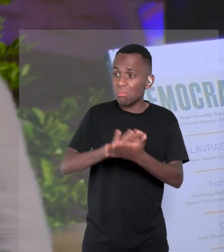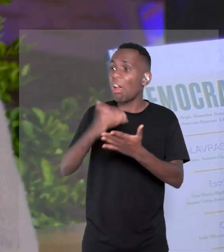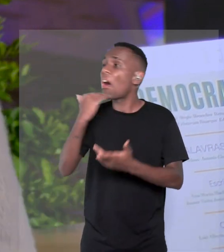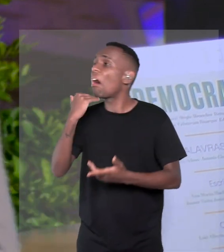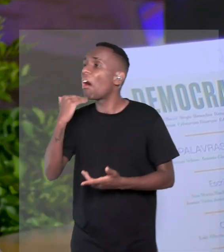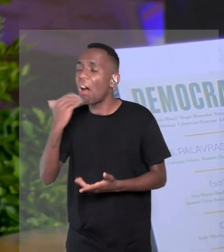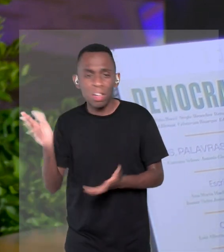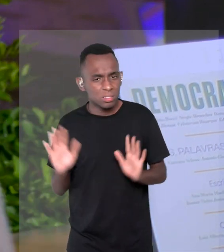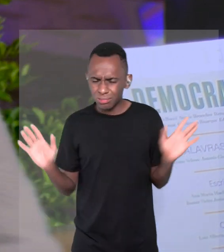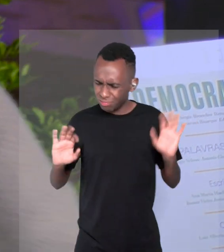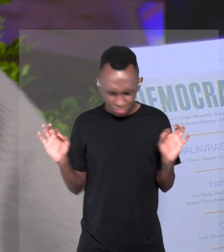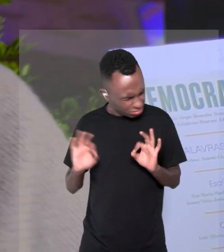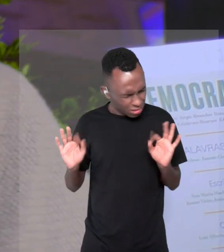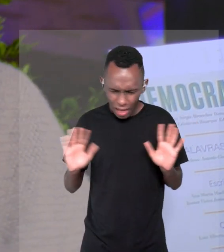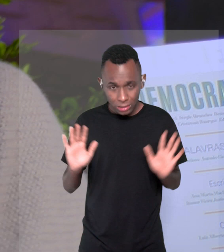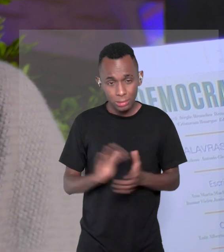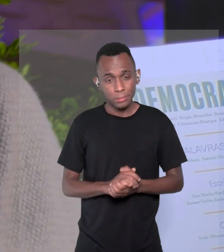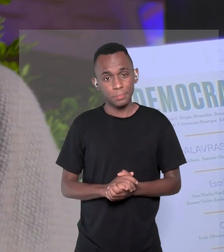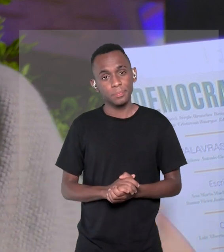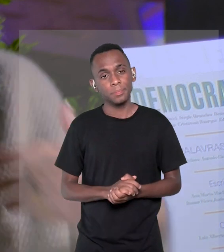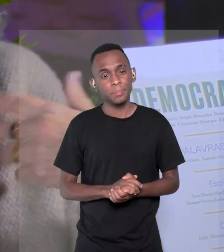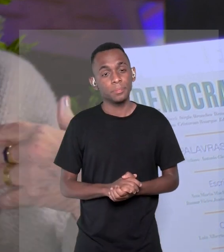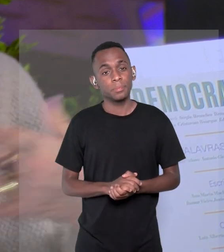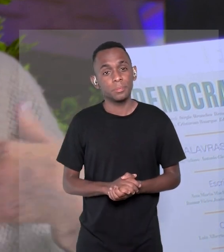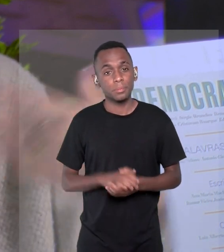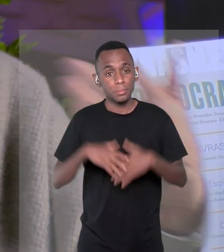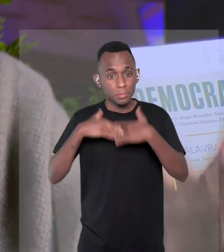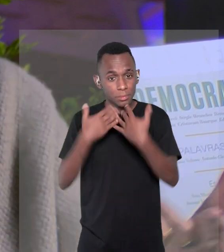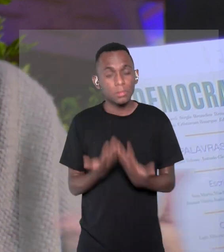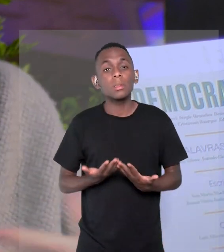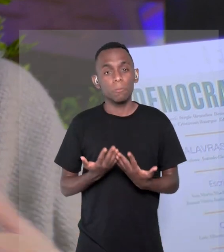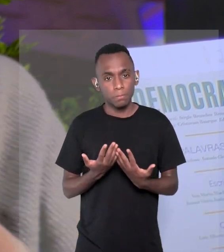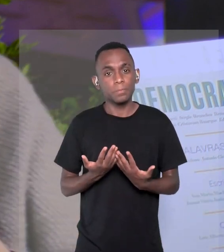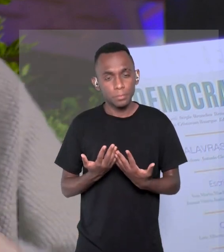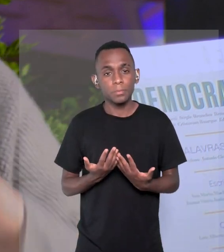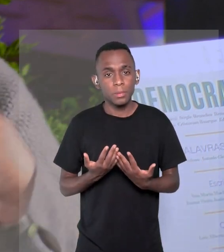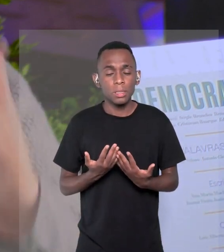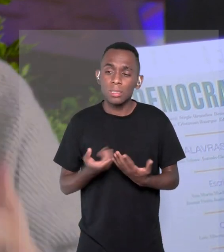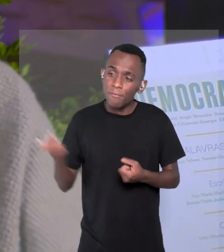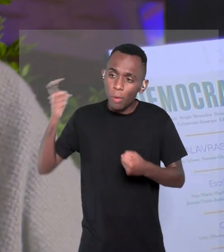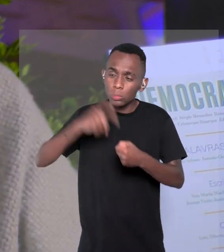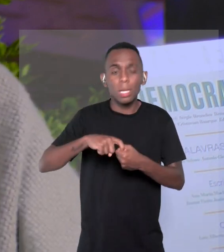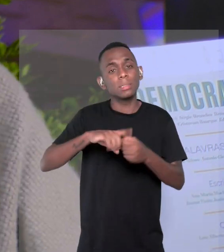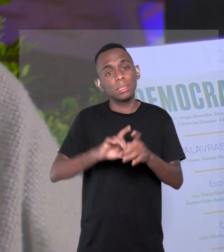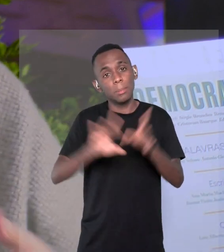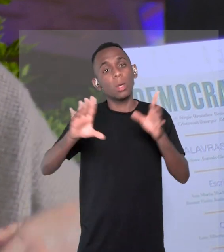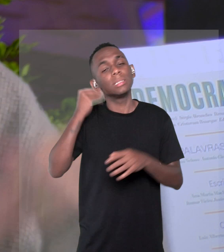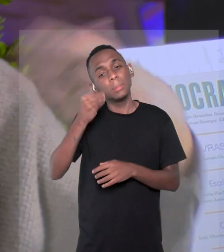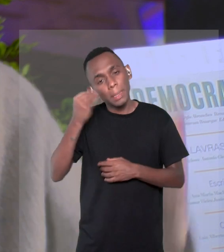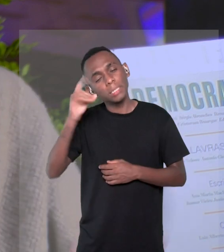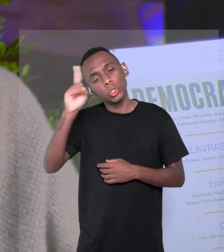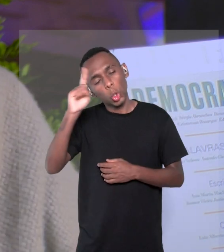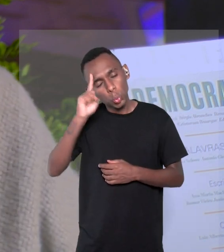falei, você falou, Afonso falou. E nós estamos dizendo o que nós sentimos, nós estamos dizendo o que nós pensamos, nós